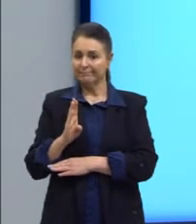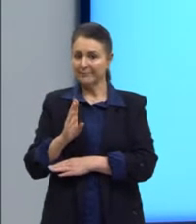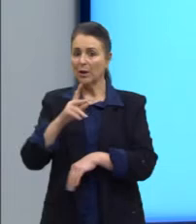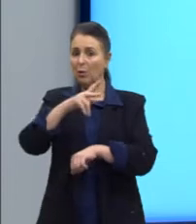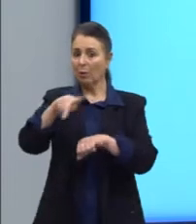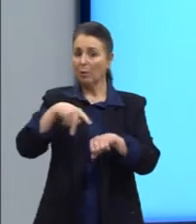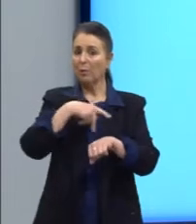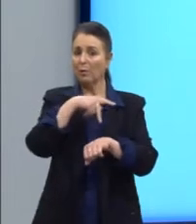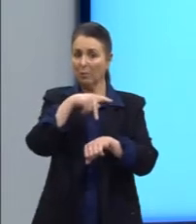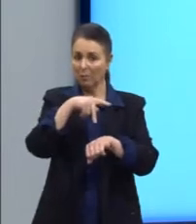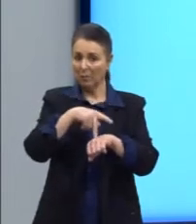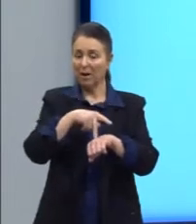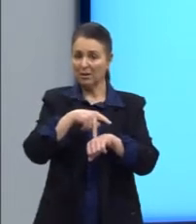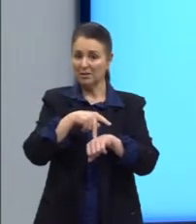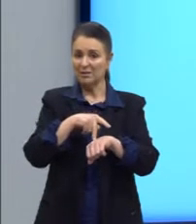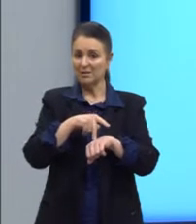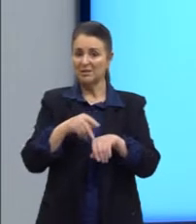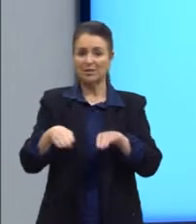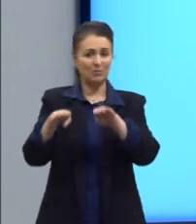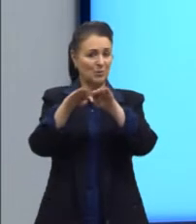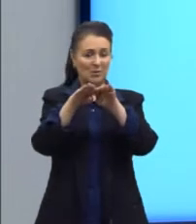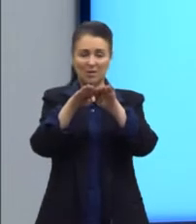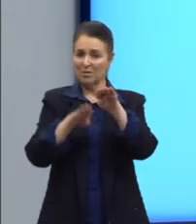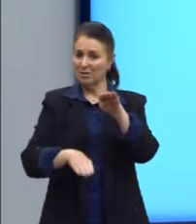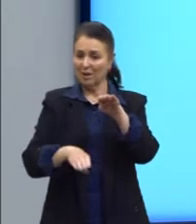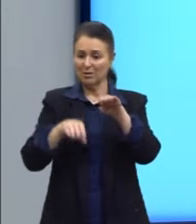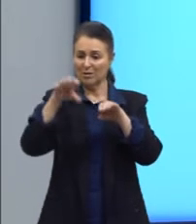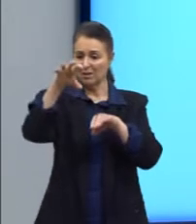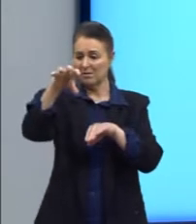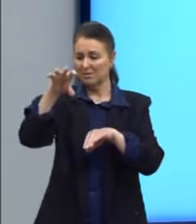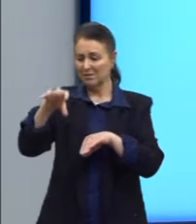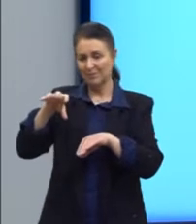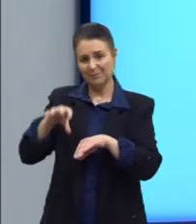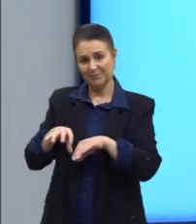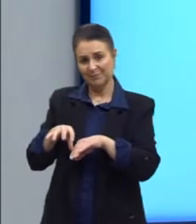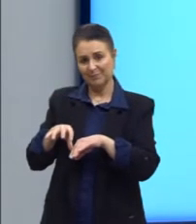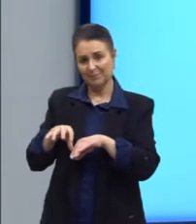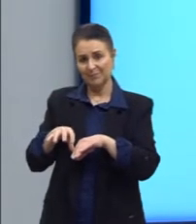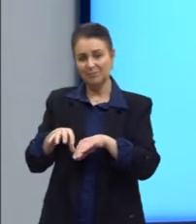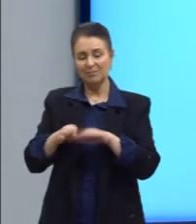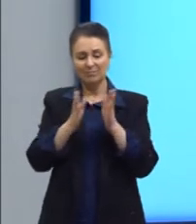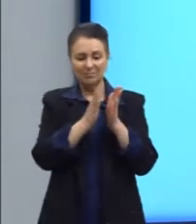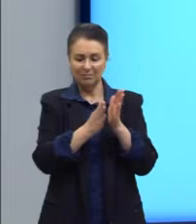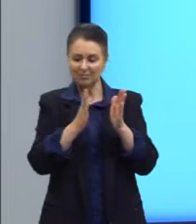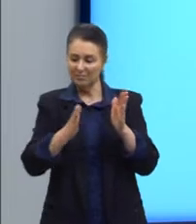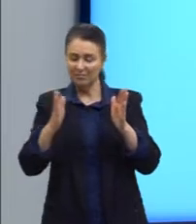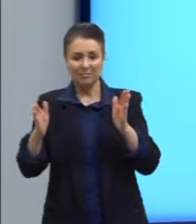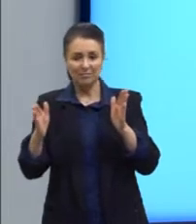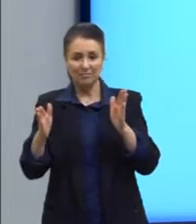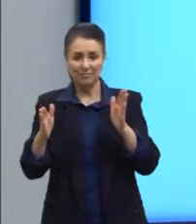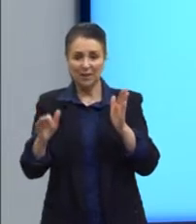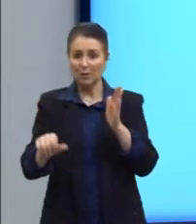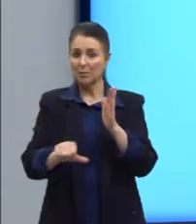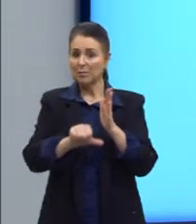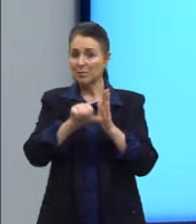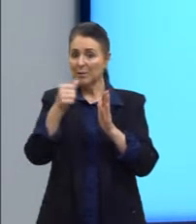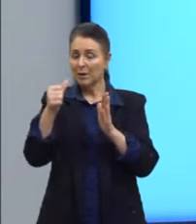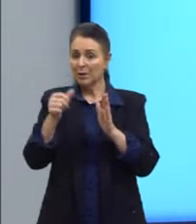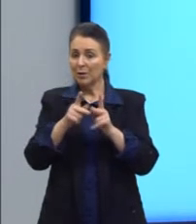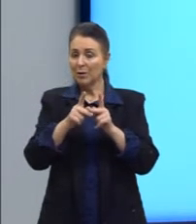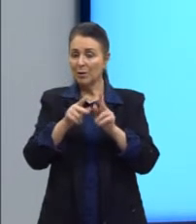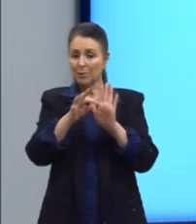país estratificado e desigual. Olha só os recortes da informação que está aqui nesse primeiro período. E aí, continua.